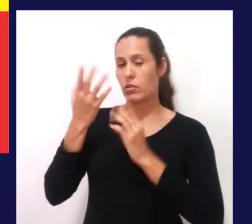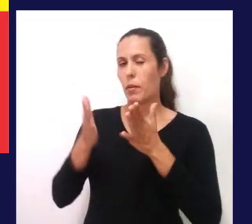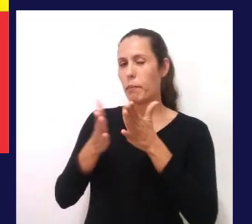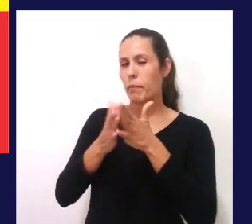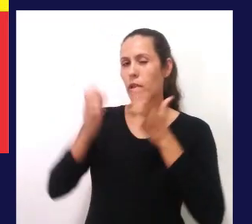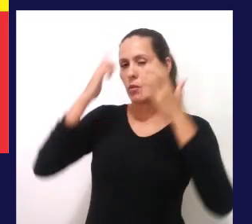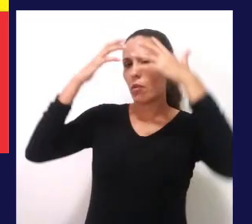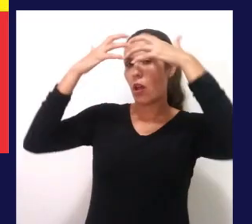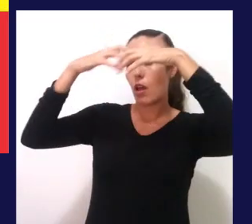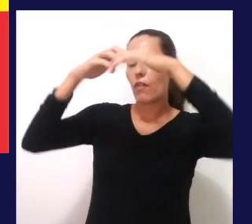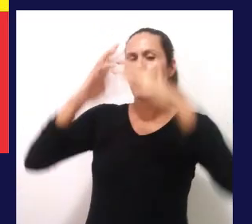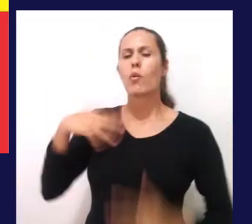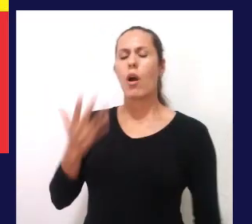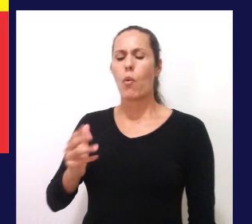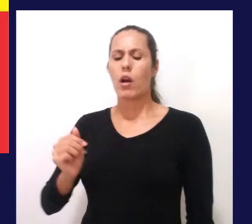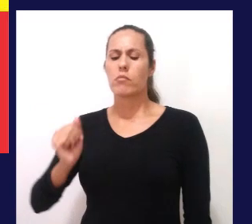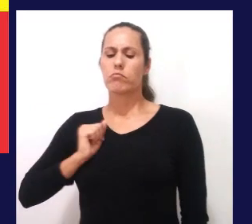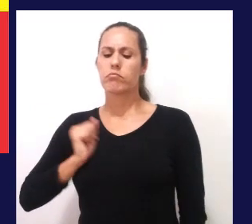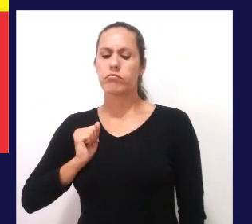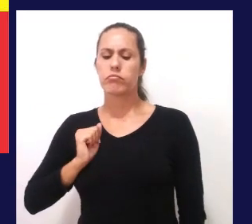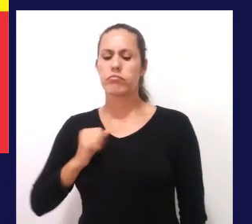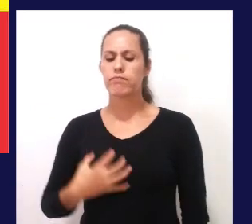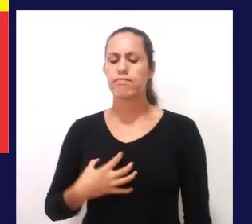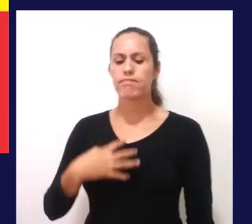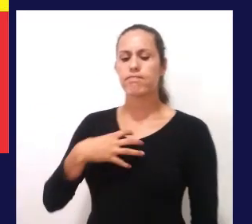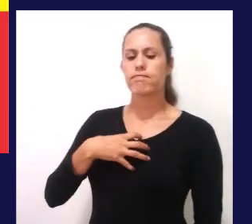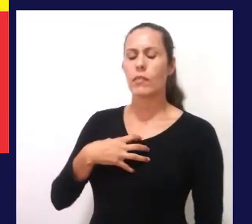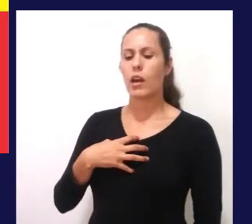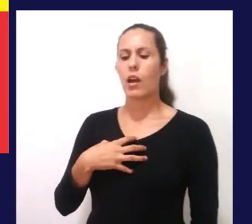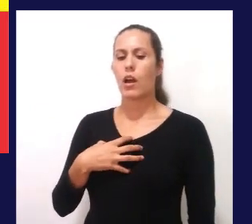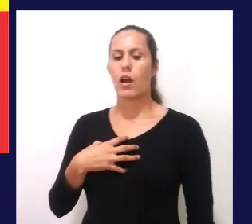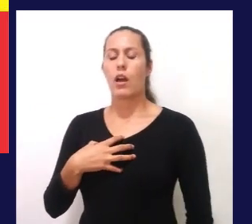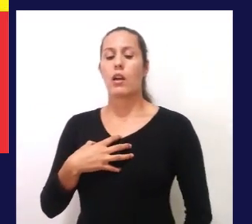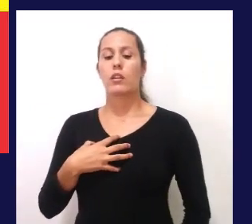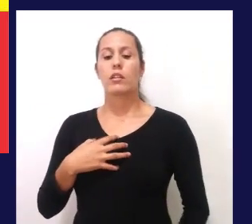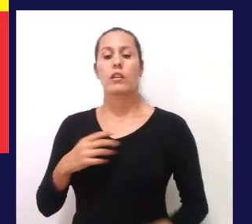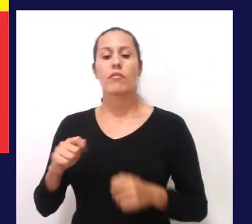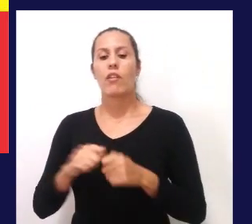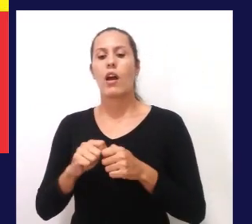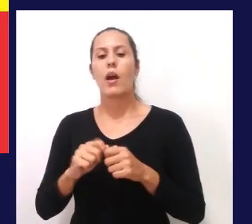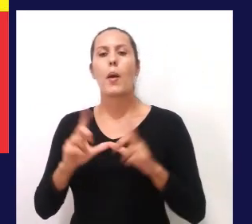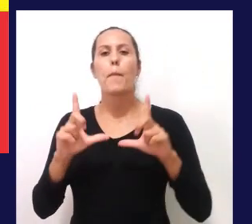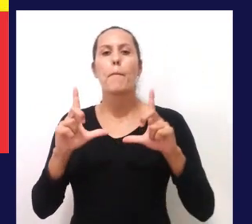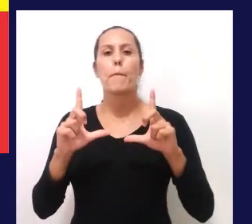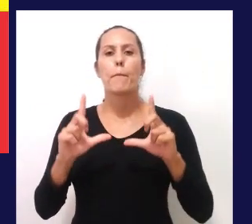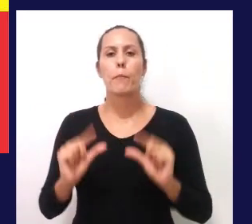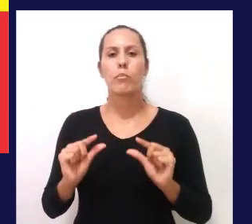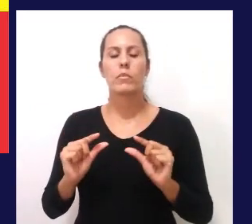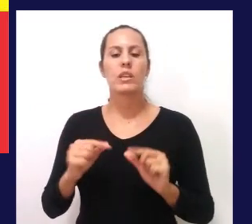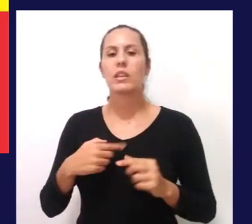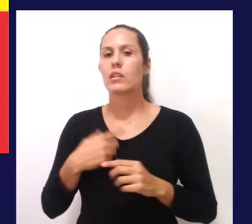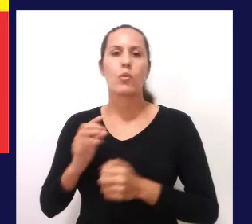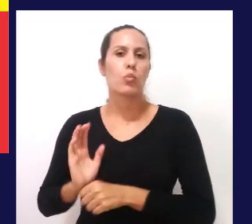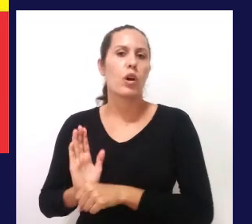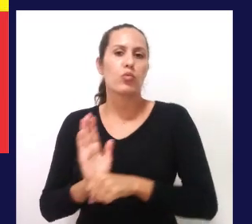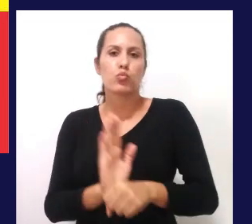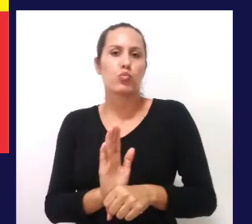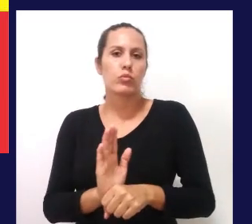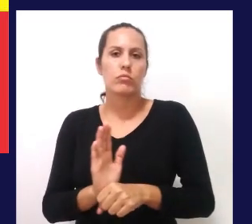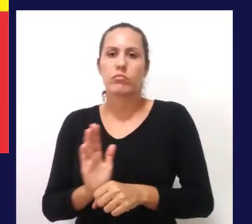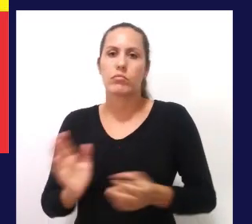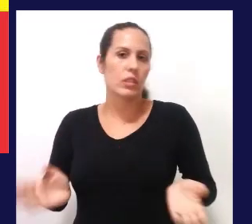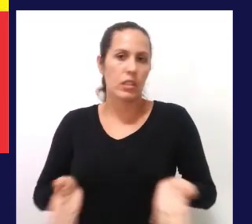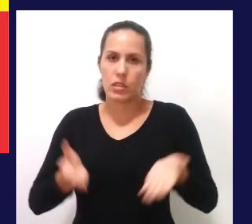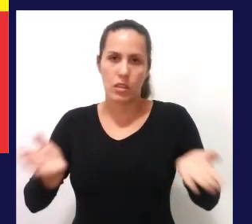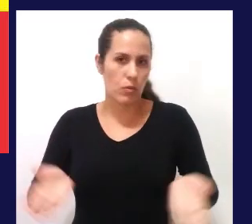para refletir qual é a atitude que produz pouco resultado na diminuição